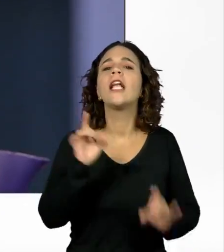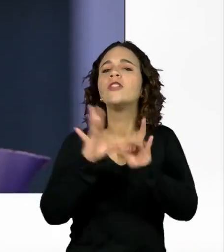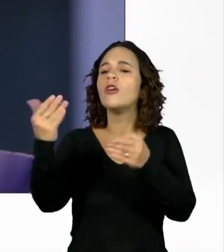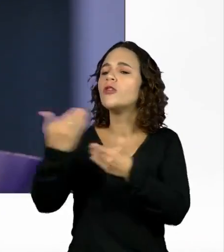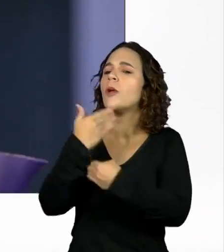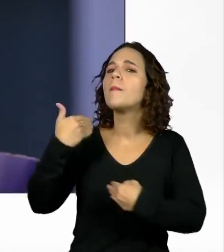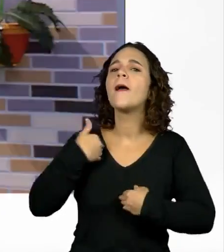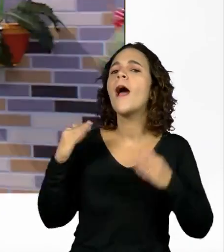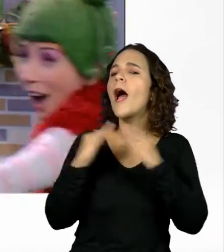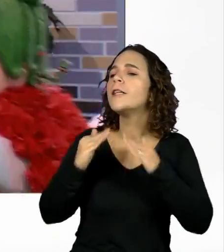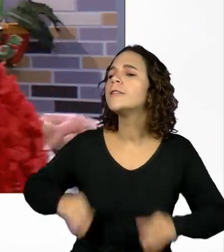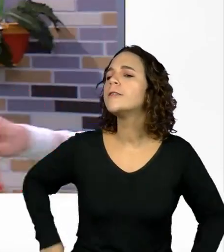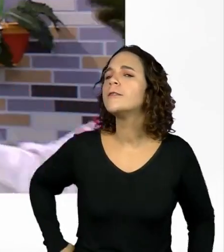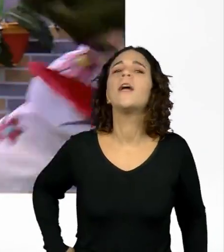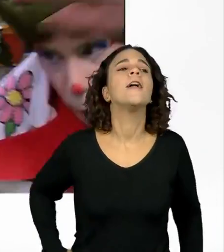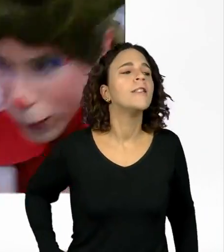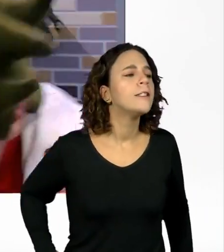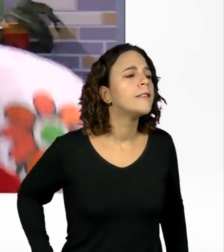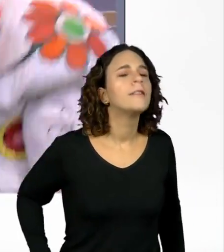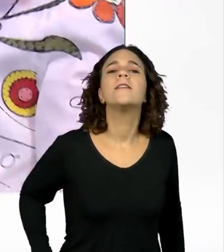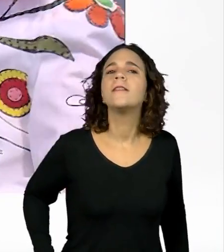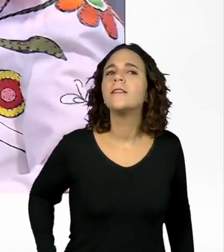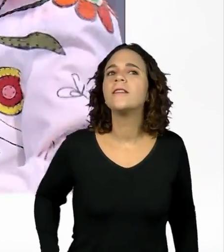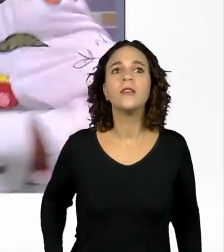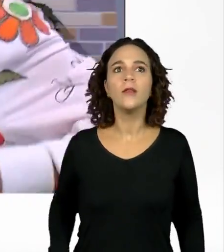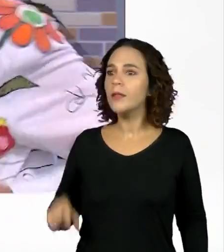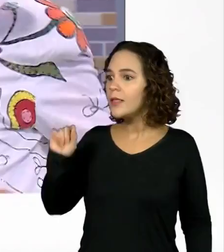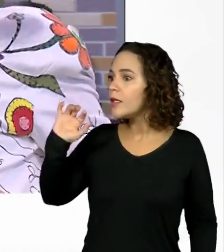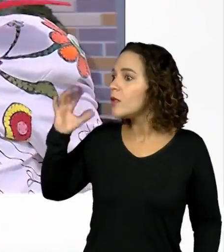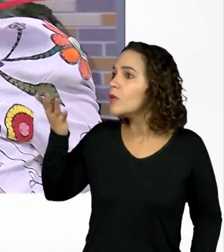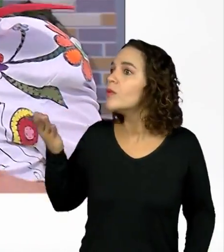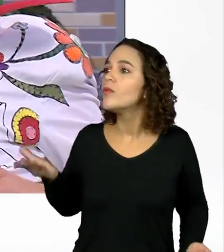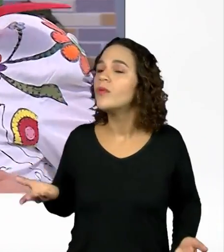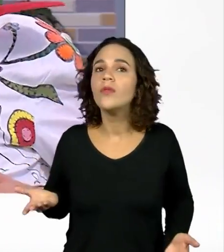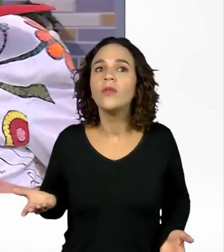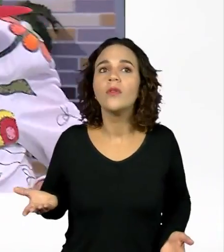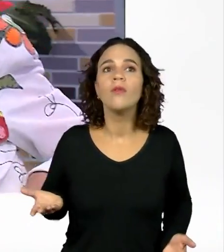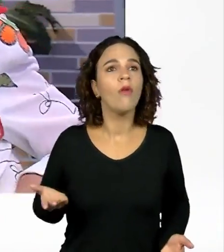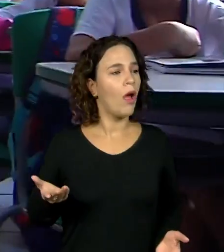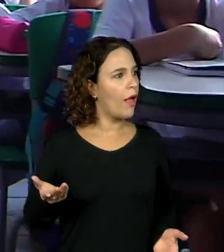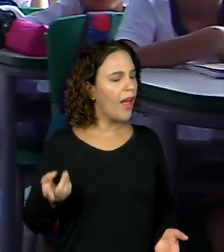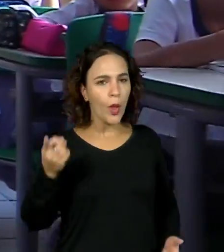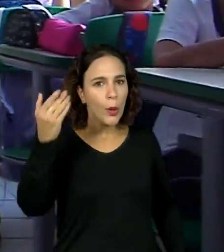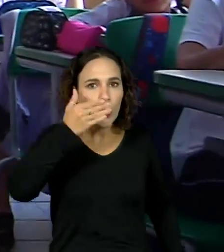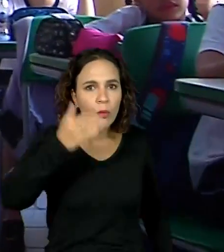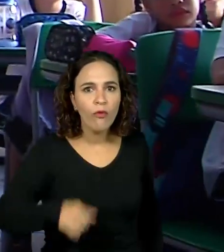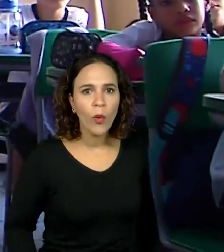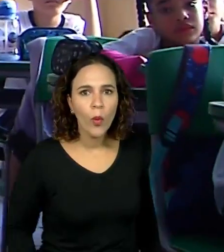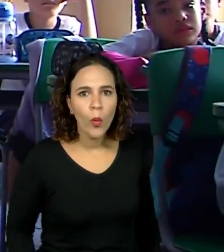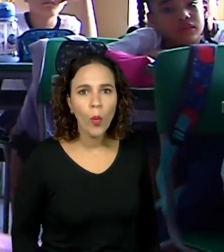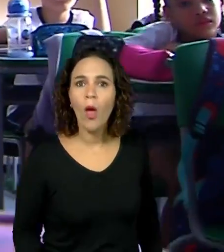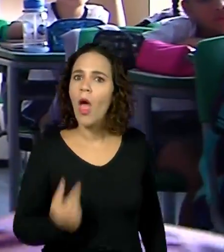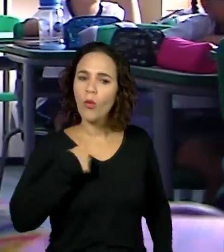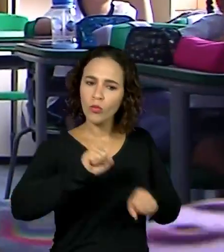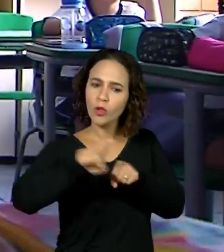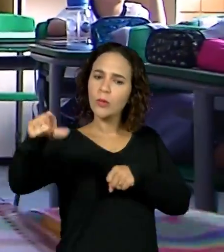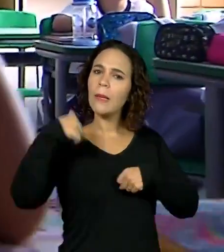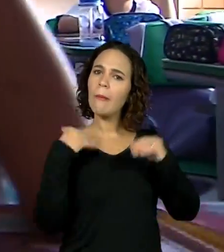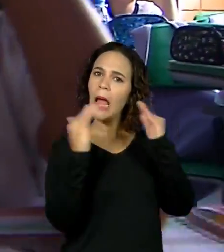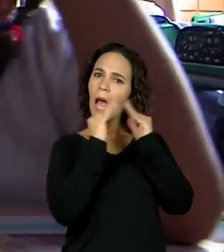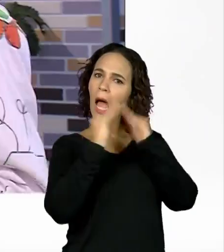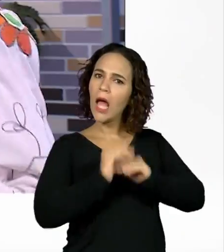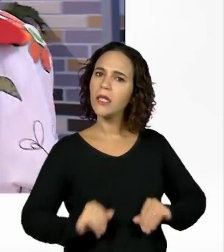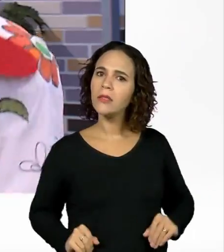minha chaleira! Só que aconteceu, meu quê? Gente, vocês não viram quem eu acabei de expulsar da minha